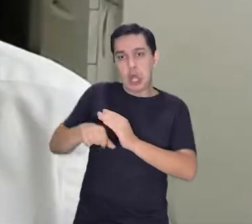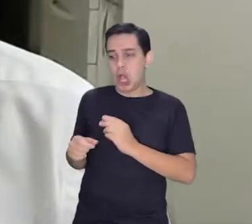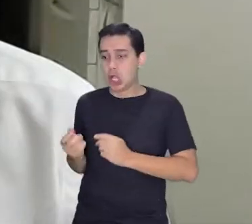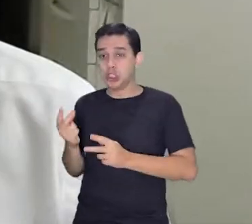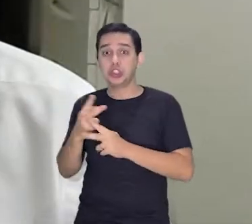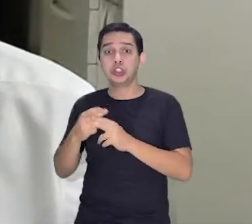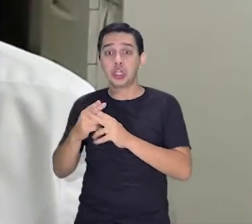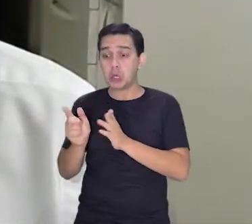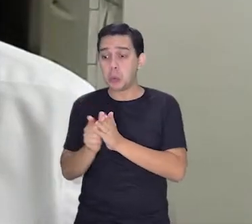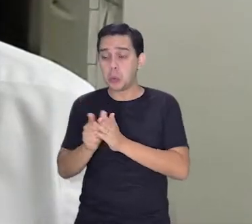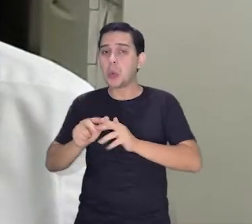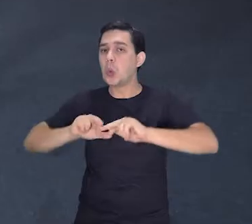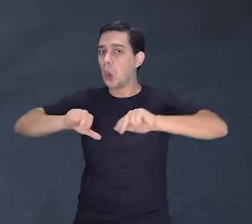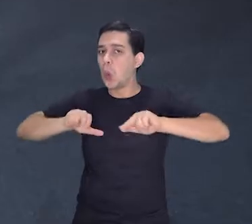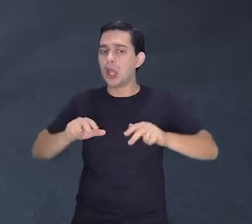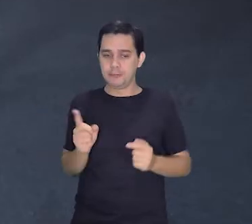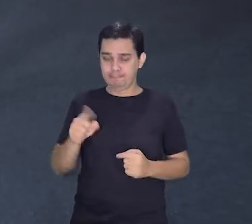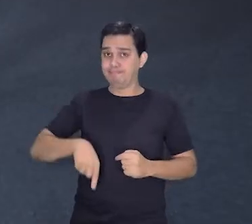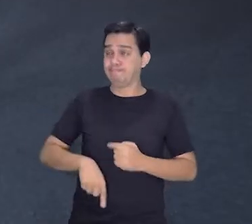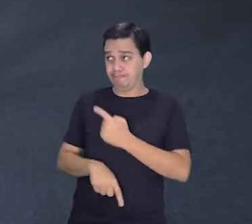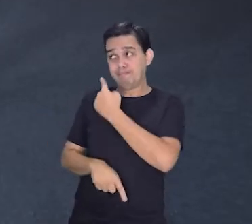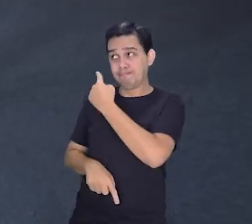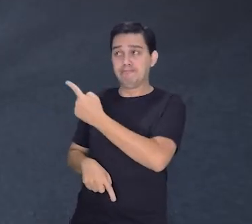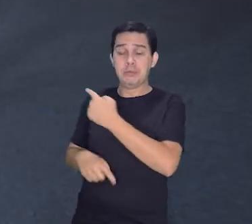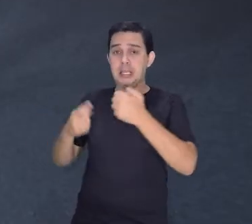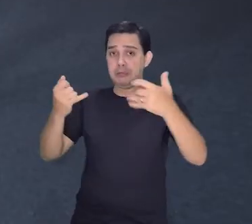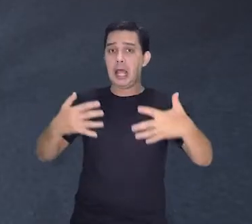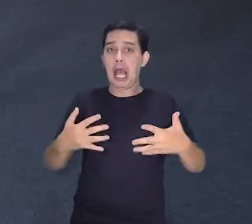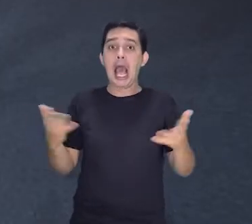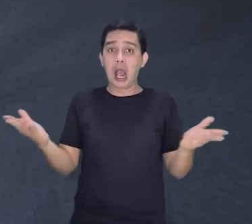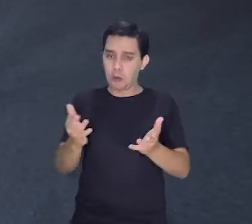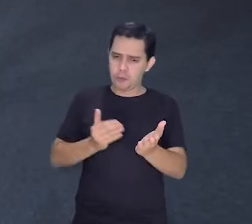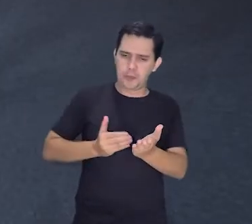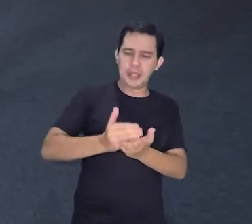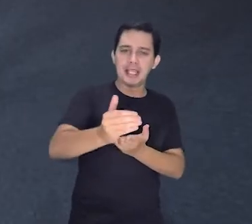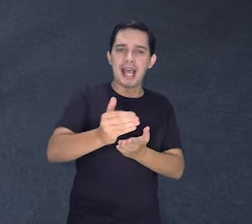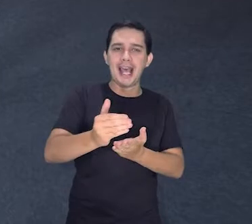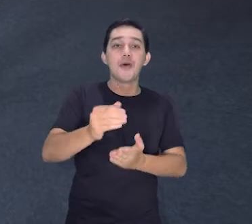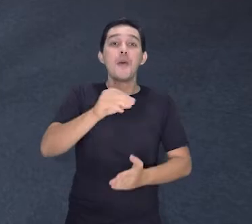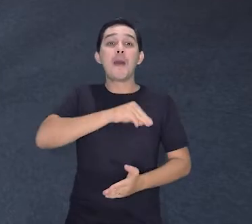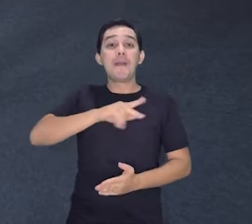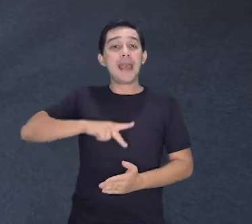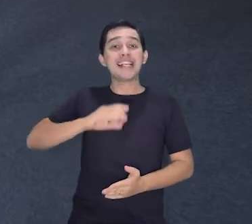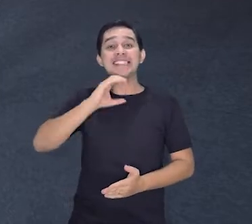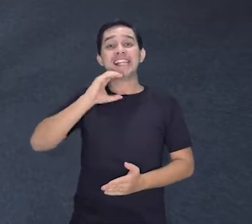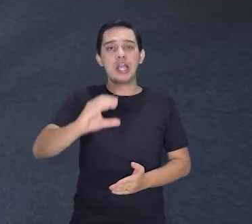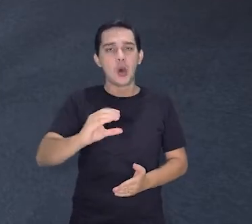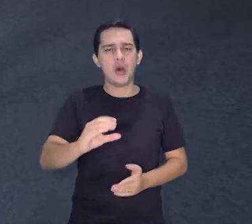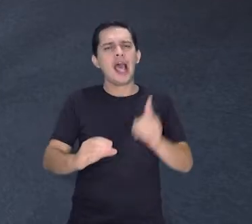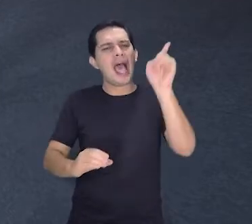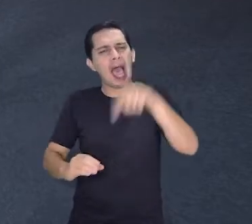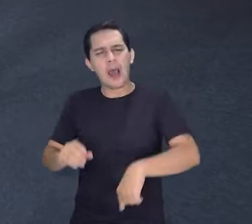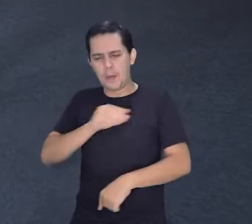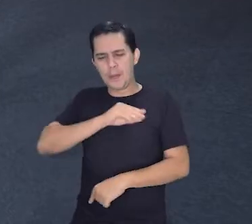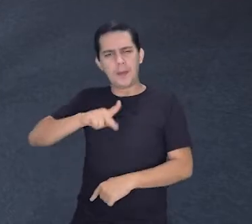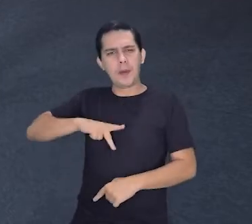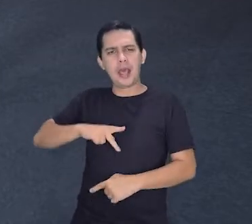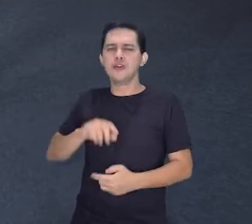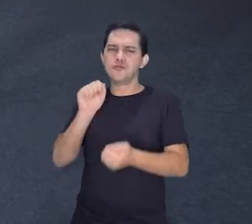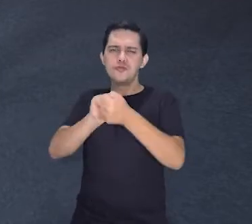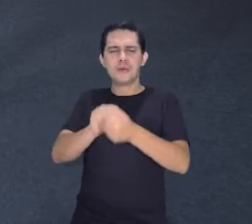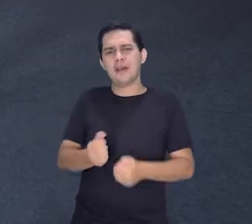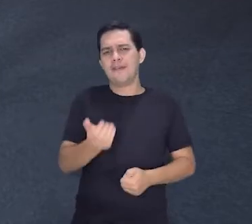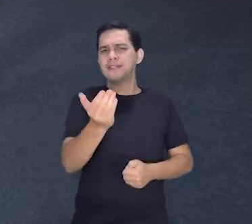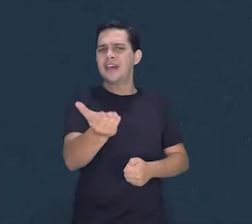promotor de justiça Fabiano Cossermelli. Está no ar, para todo o Brasil, MP Cidadão. É o Ministério Público, mais